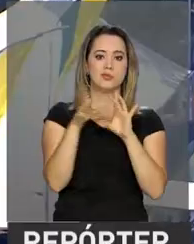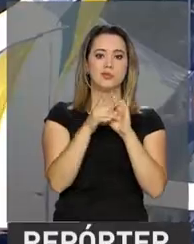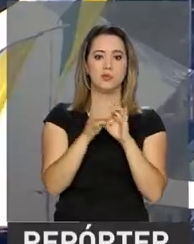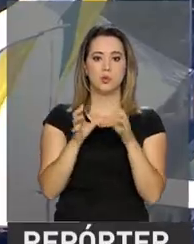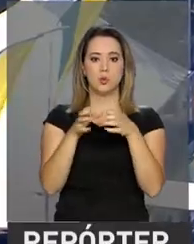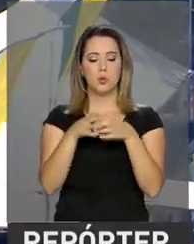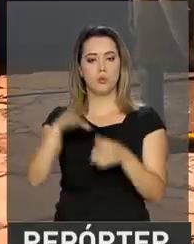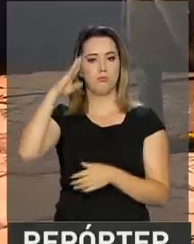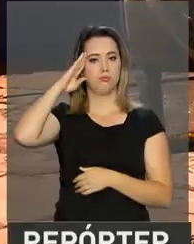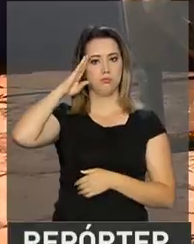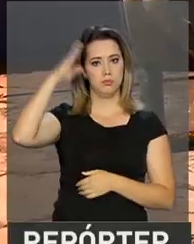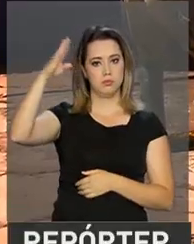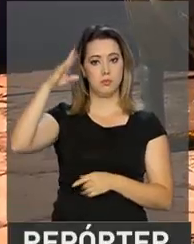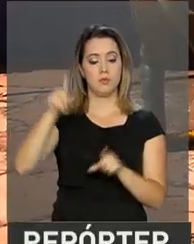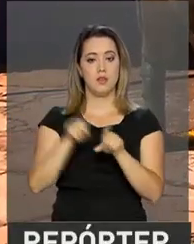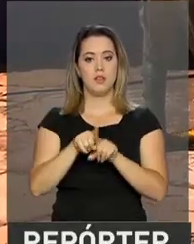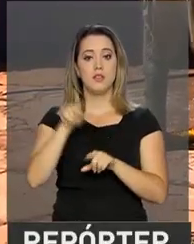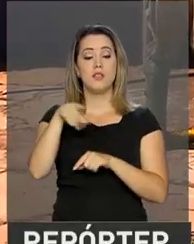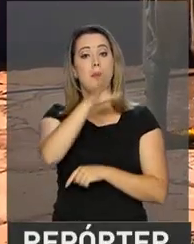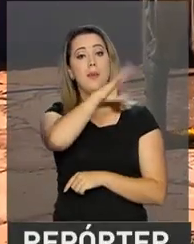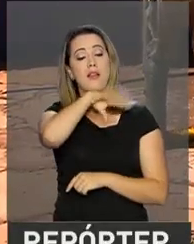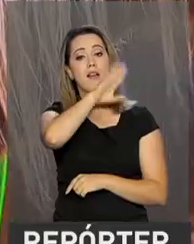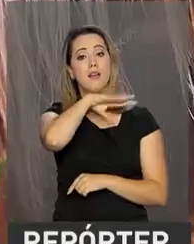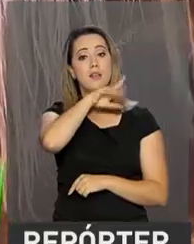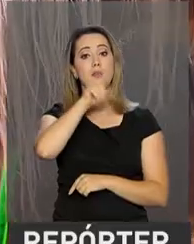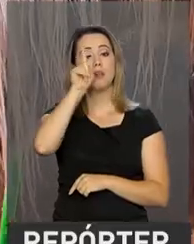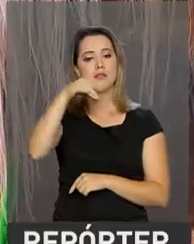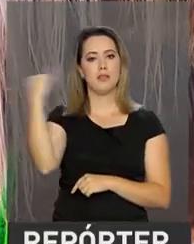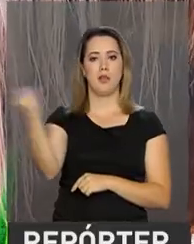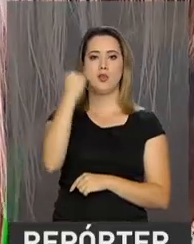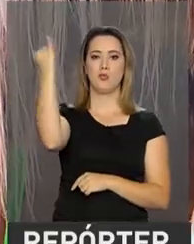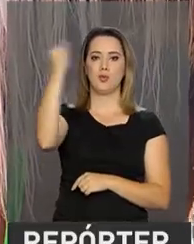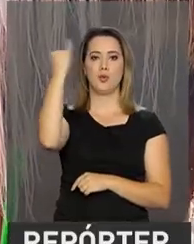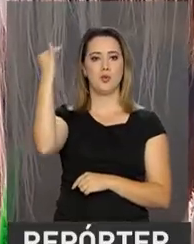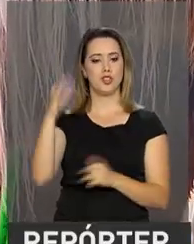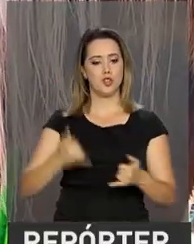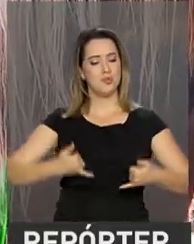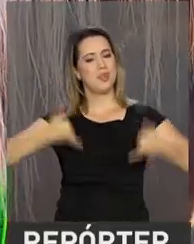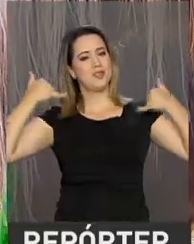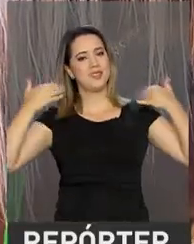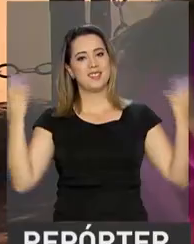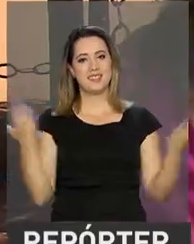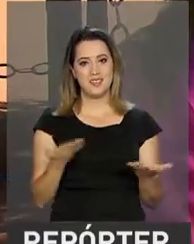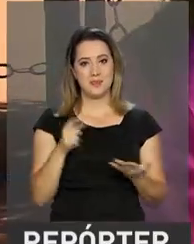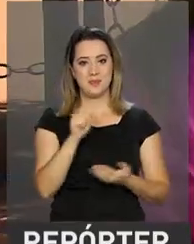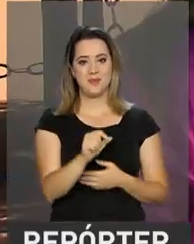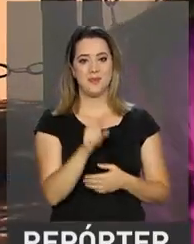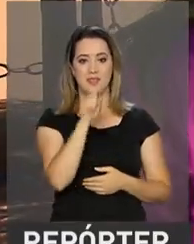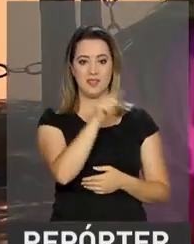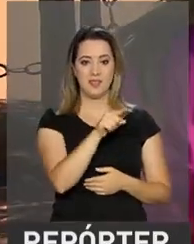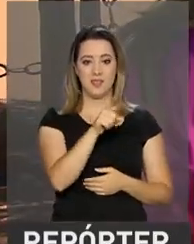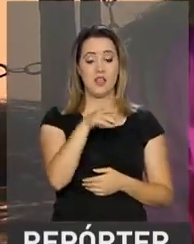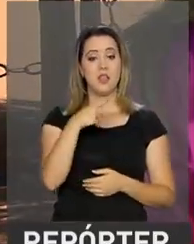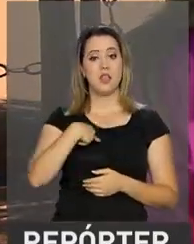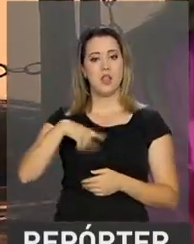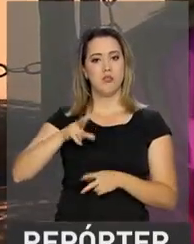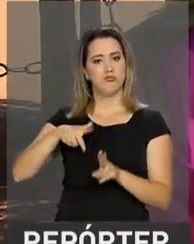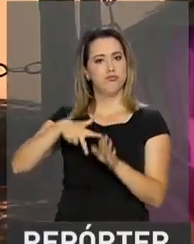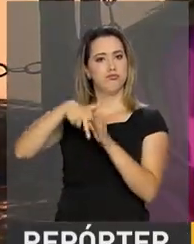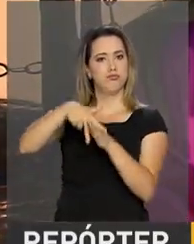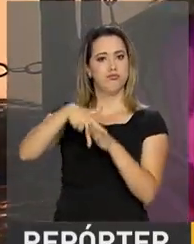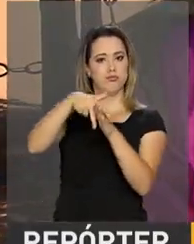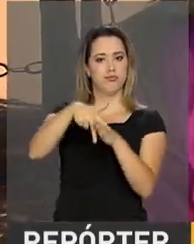Forças Armadas e também alguns animais que são importantes para a festa da independência. Esse é o Leon, garanhão